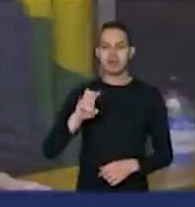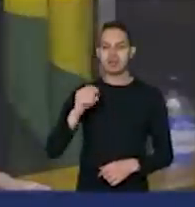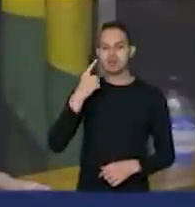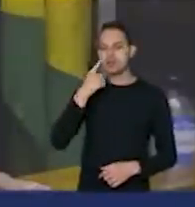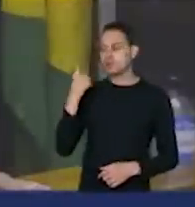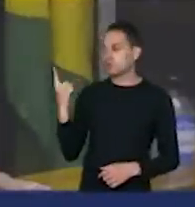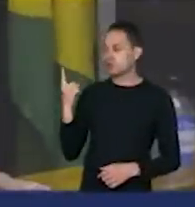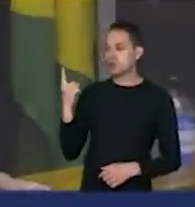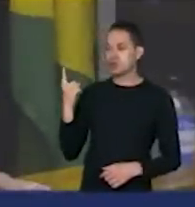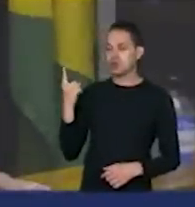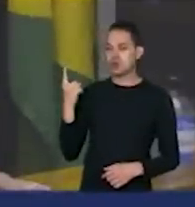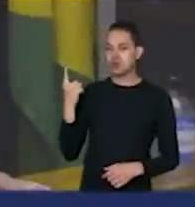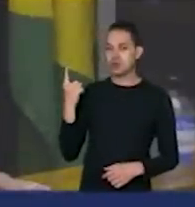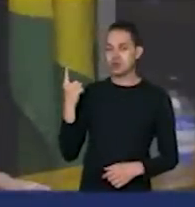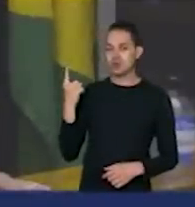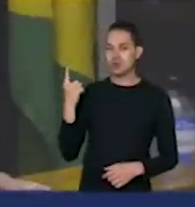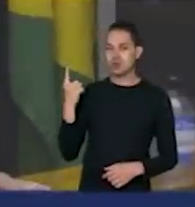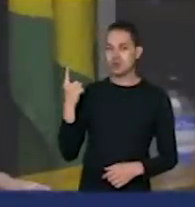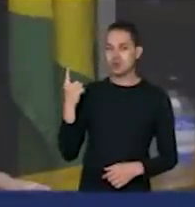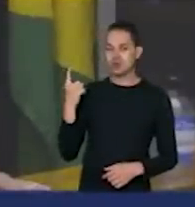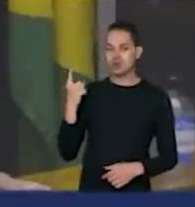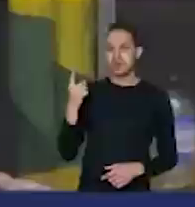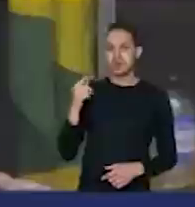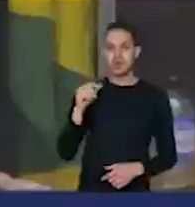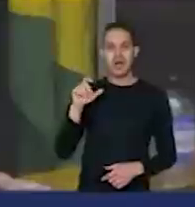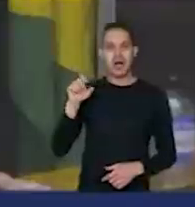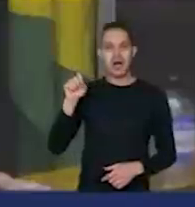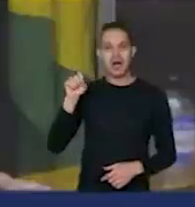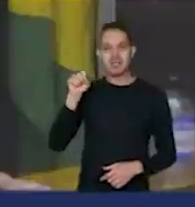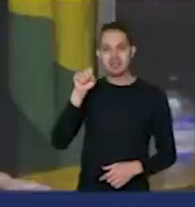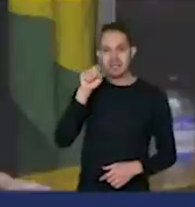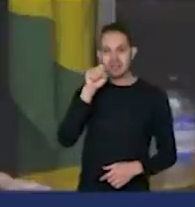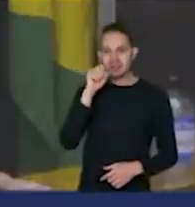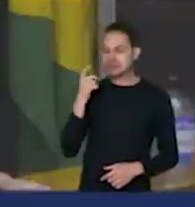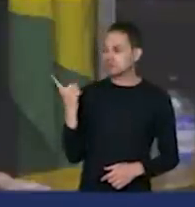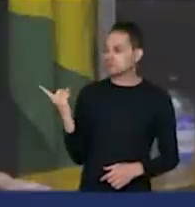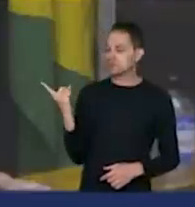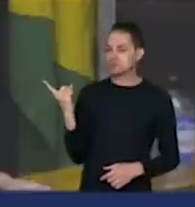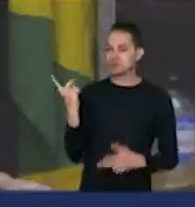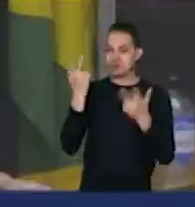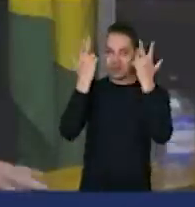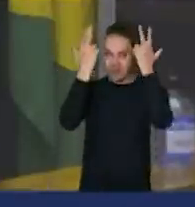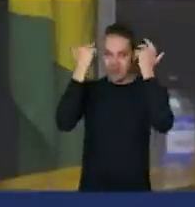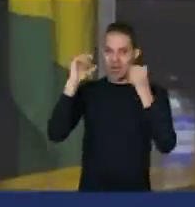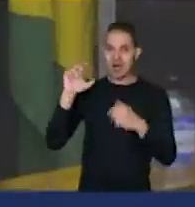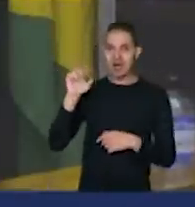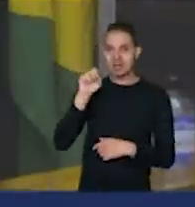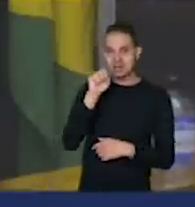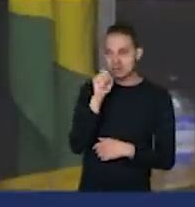cenoura. Essa cenoura aqui, essa cenourinha aqui, quem adquiriu essa cenoura